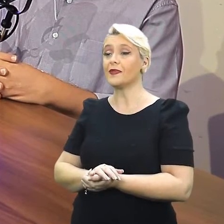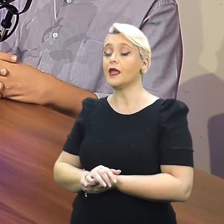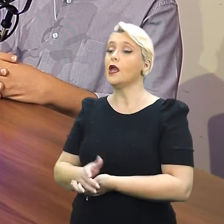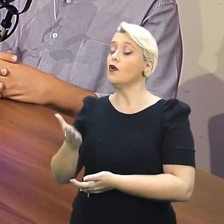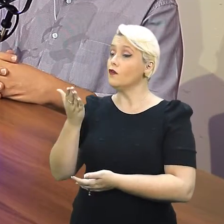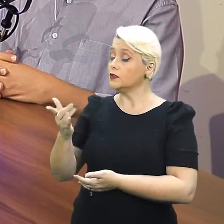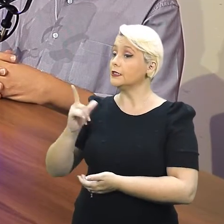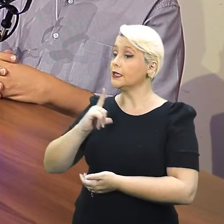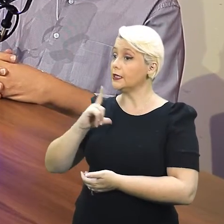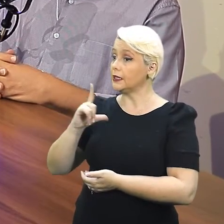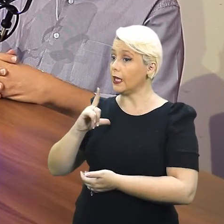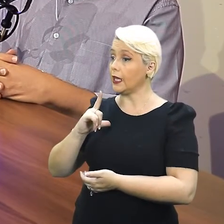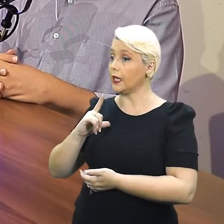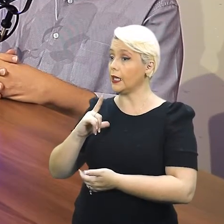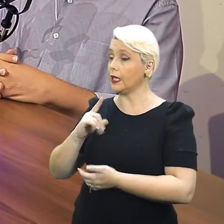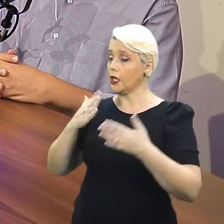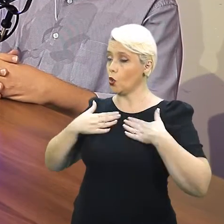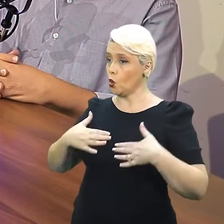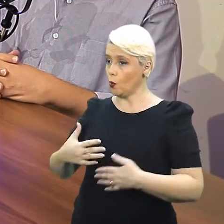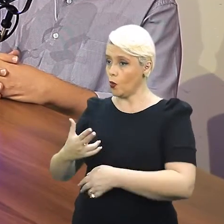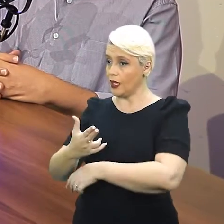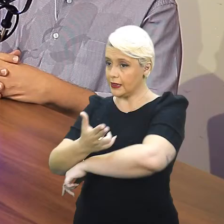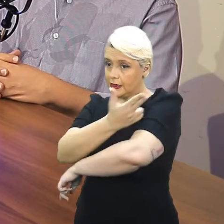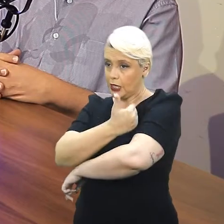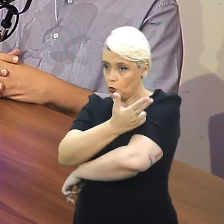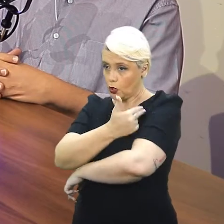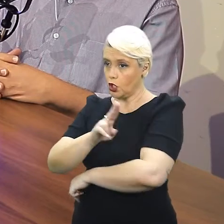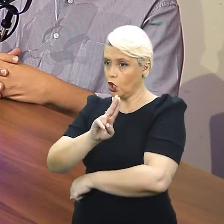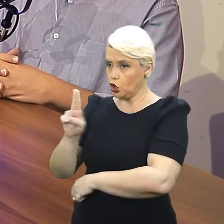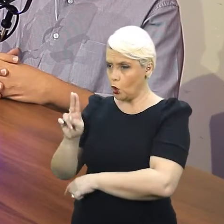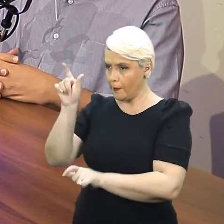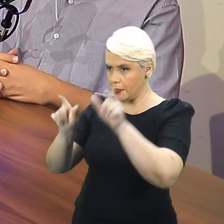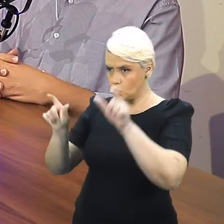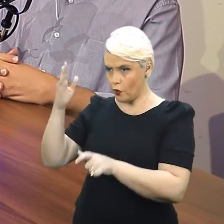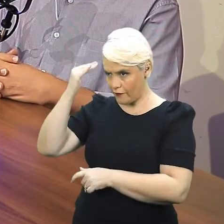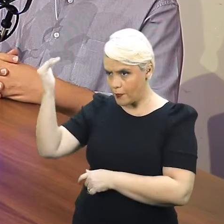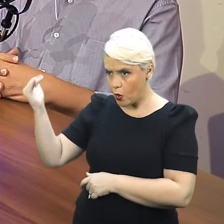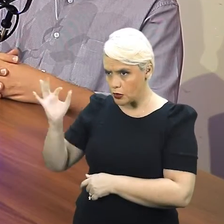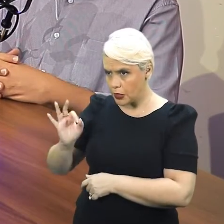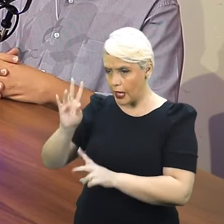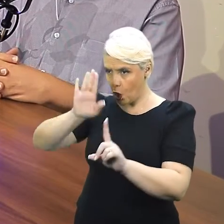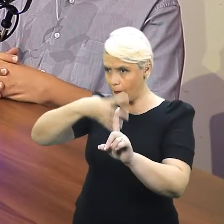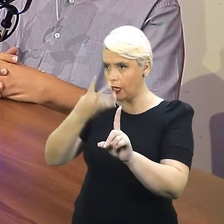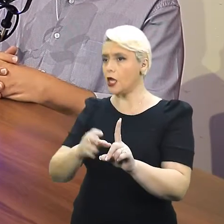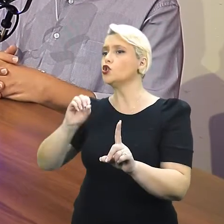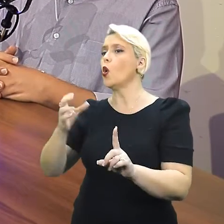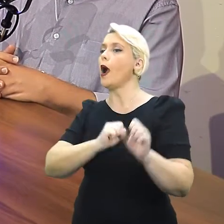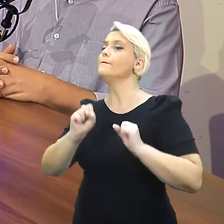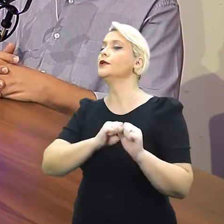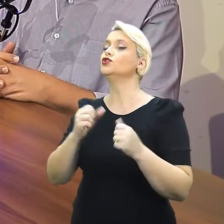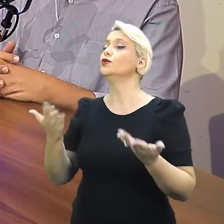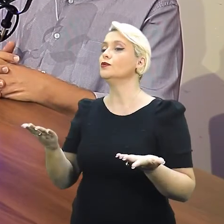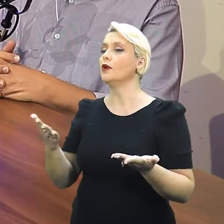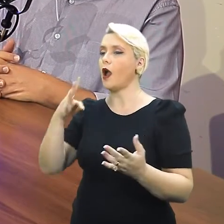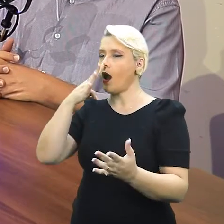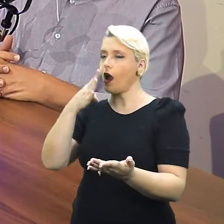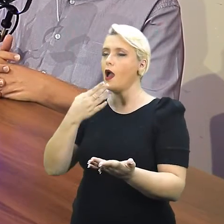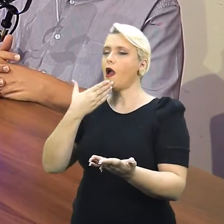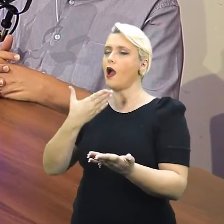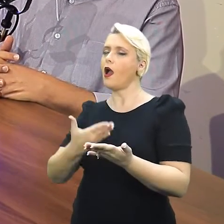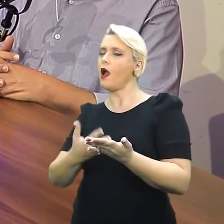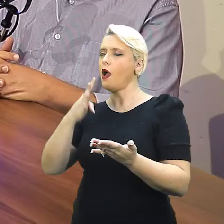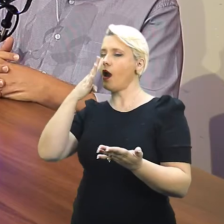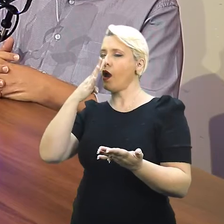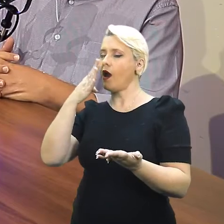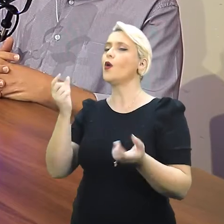O senhor tem no corpo tatuado o nome de celebridades. É homenagem ou é paixão mesmo? Admiração